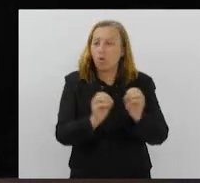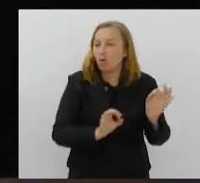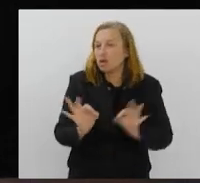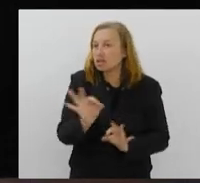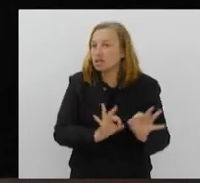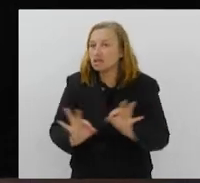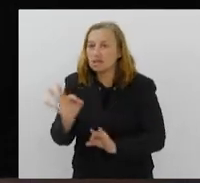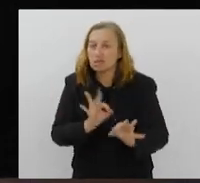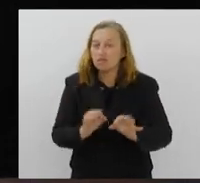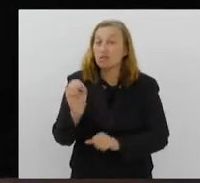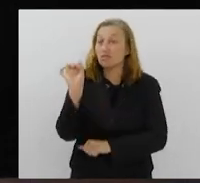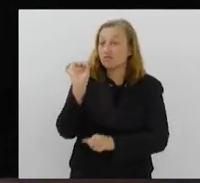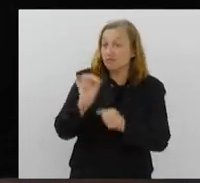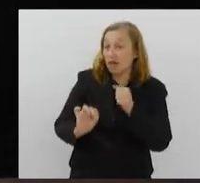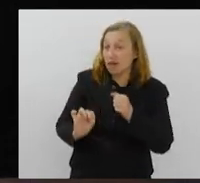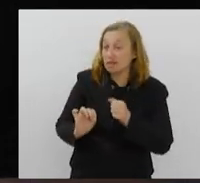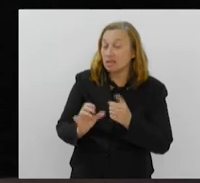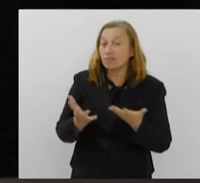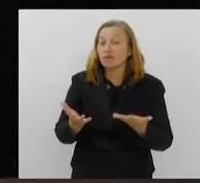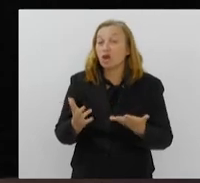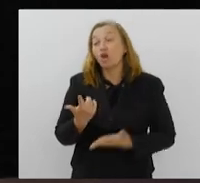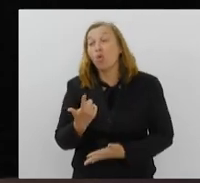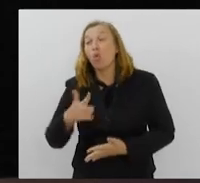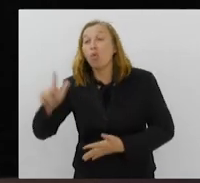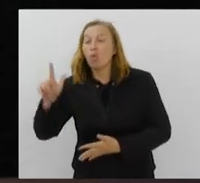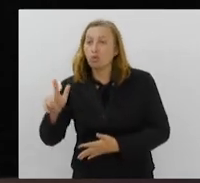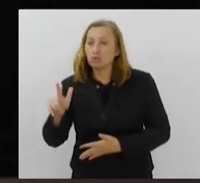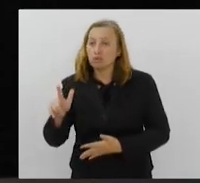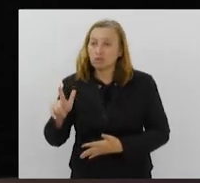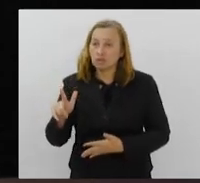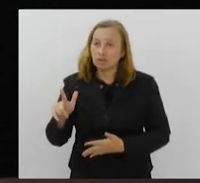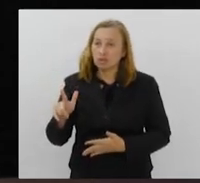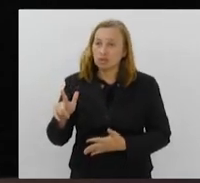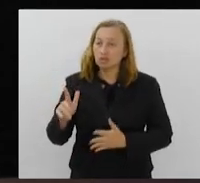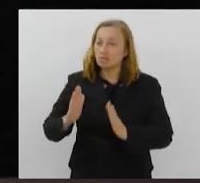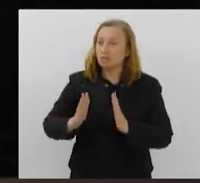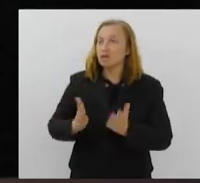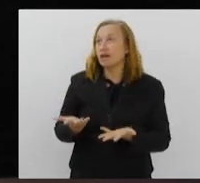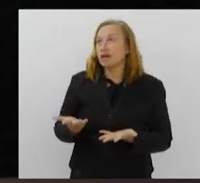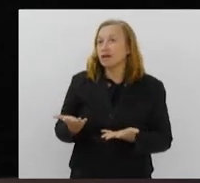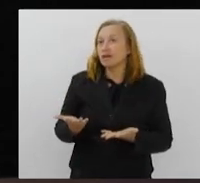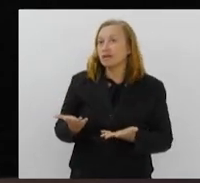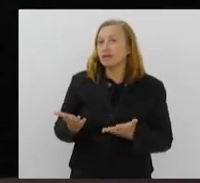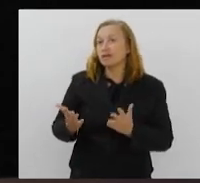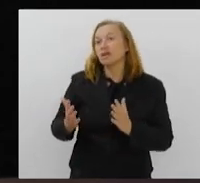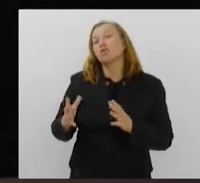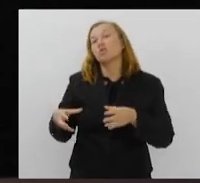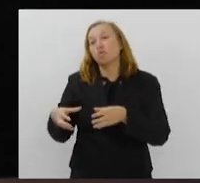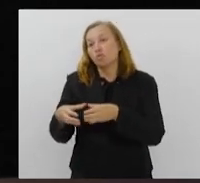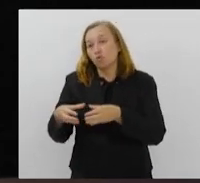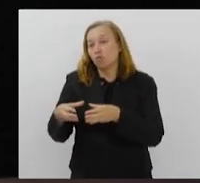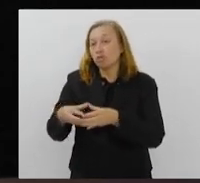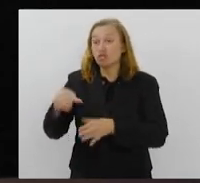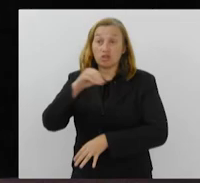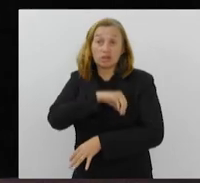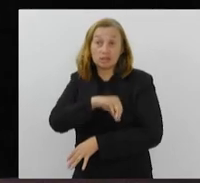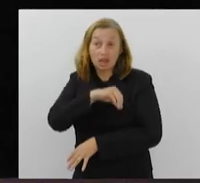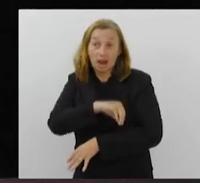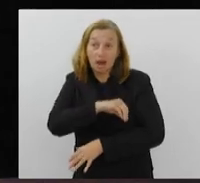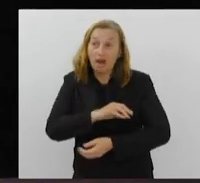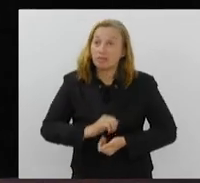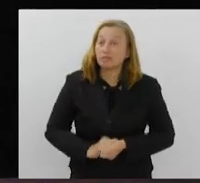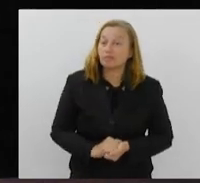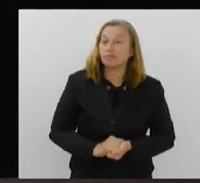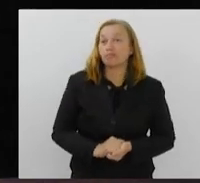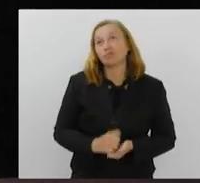organizações fazem, né, além de outras faixas de salariais que contemplam